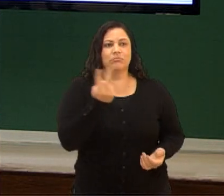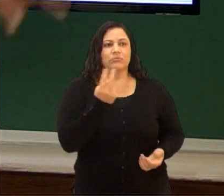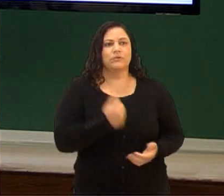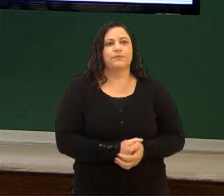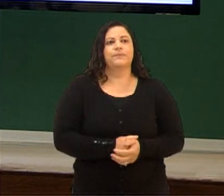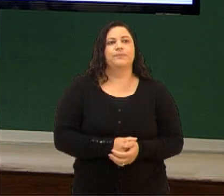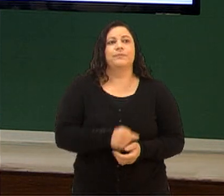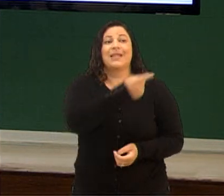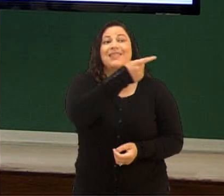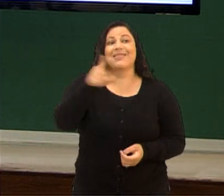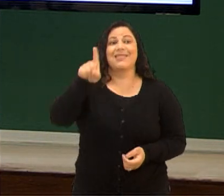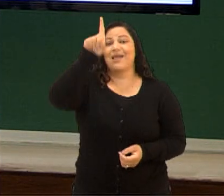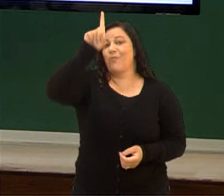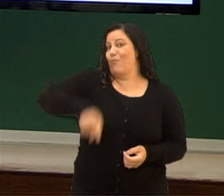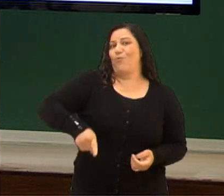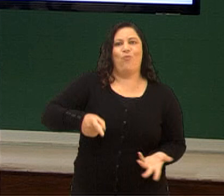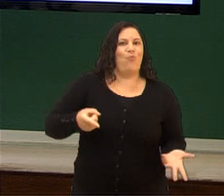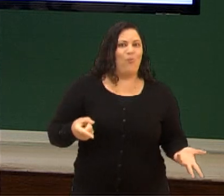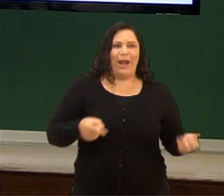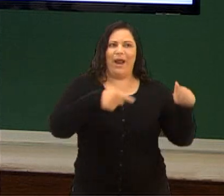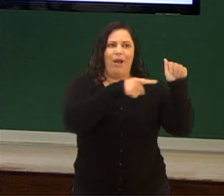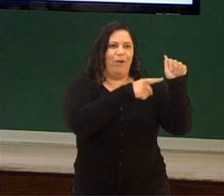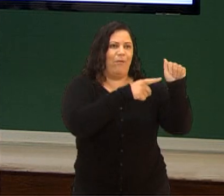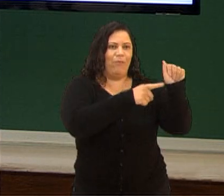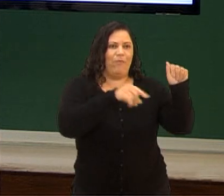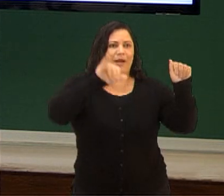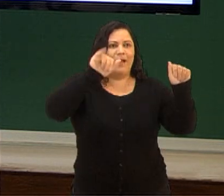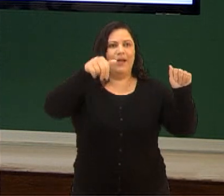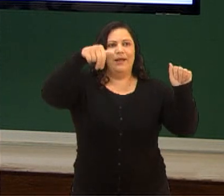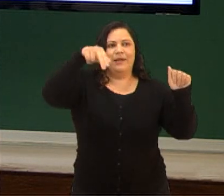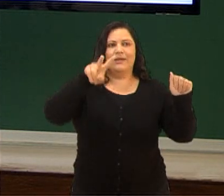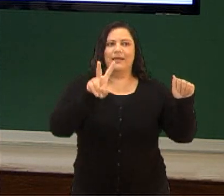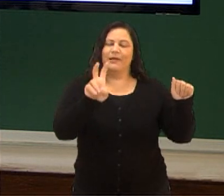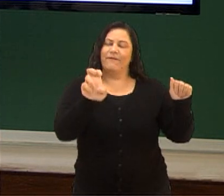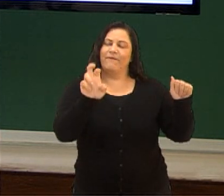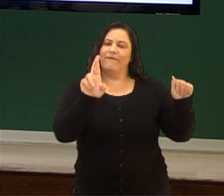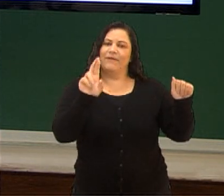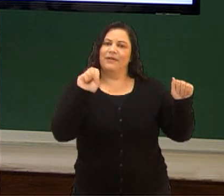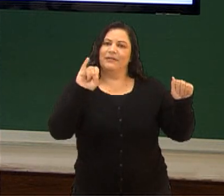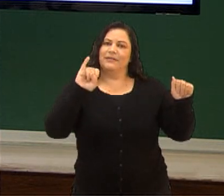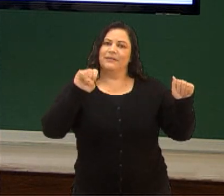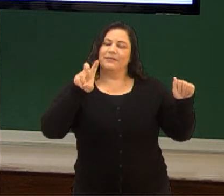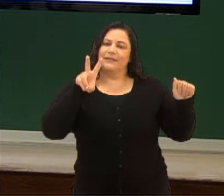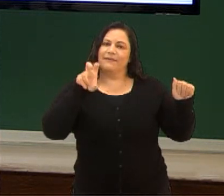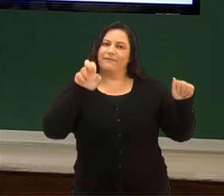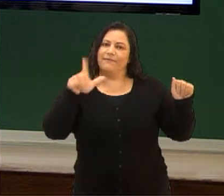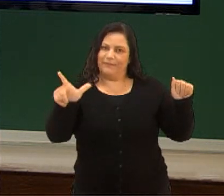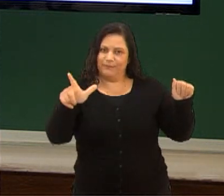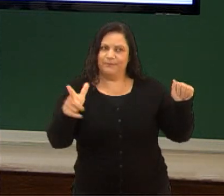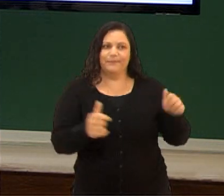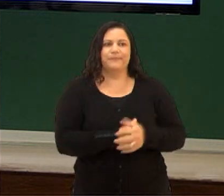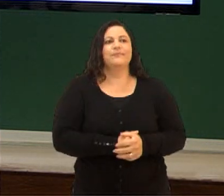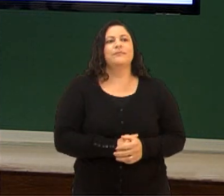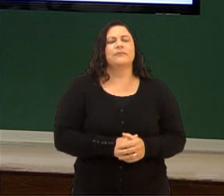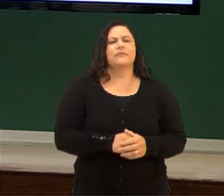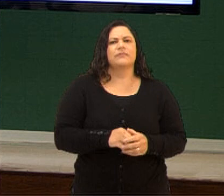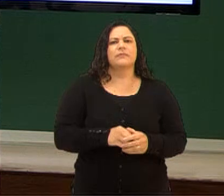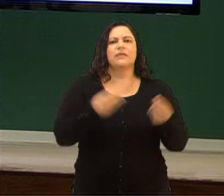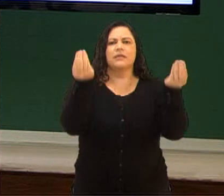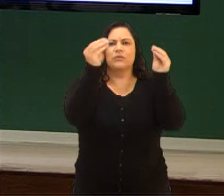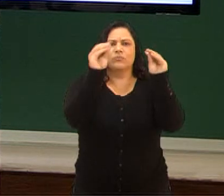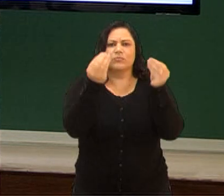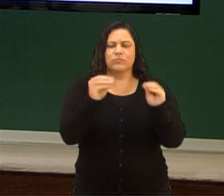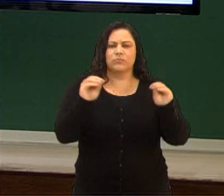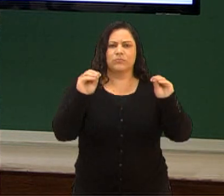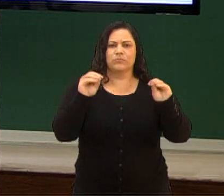não é irreversível. Ou seja, se você por acaso, por obséquio, for colocar isso na fórmula, você vai chegar em 1